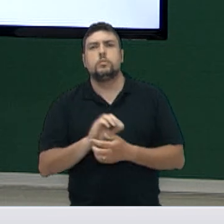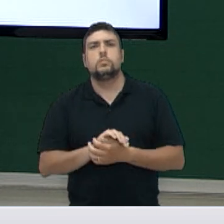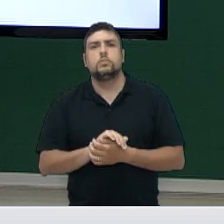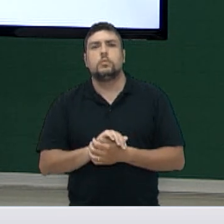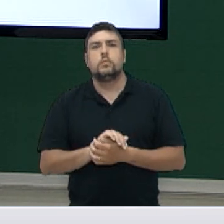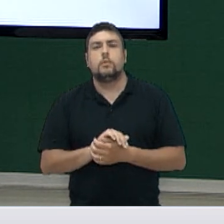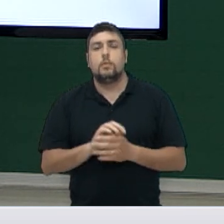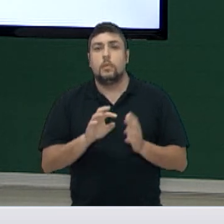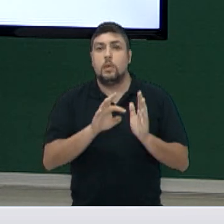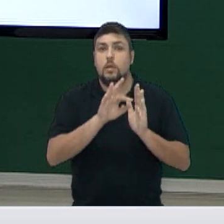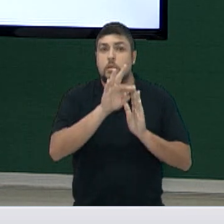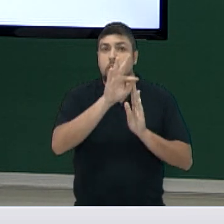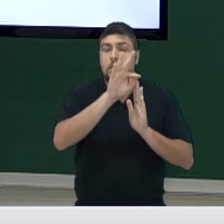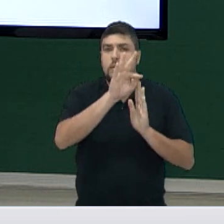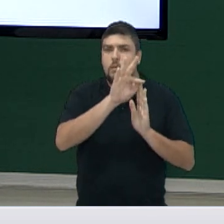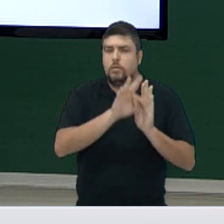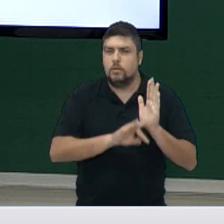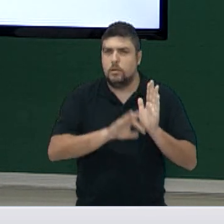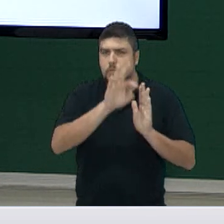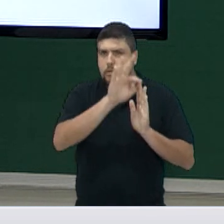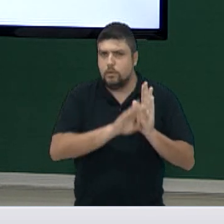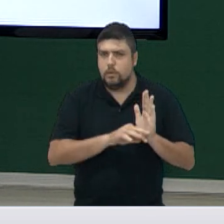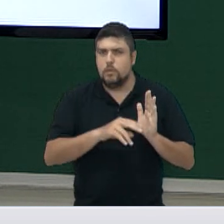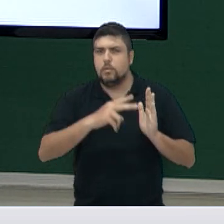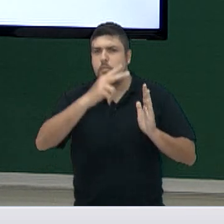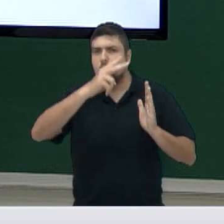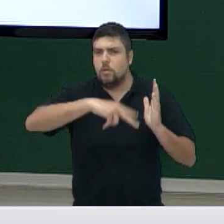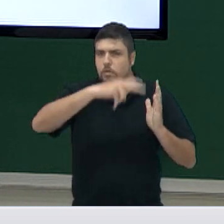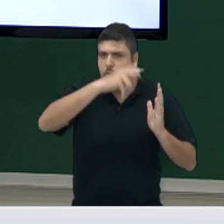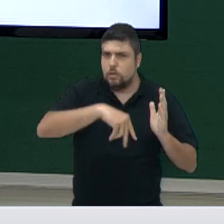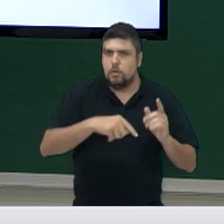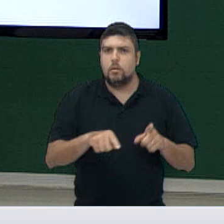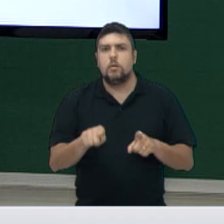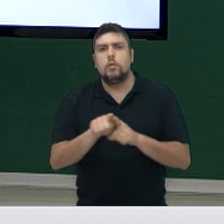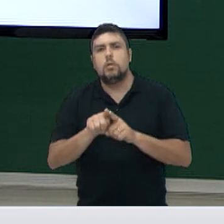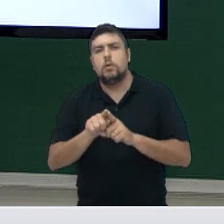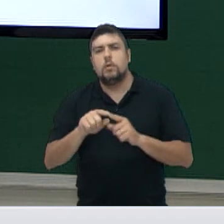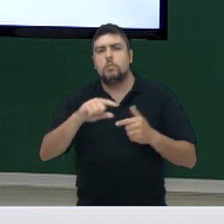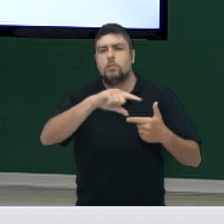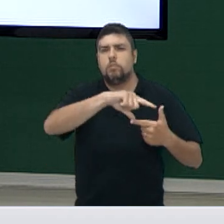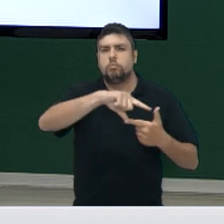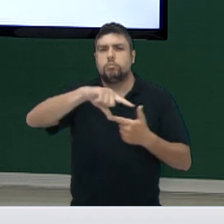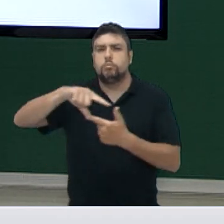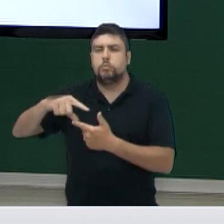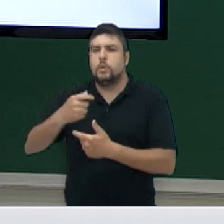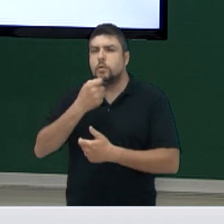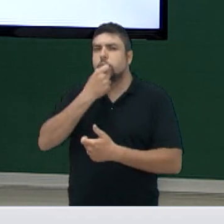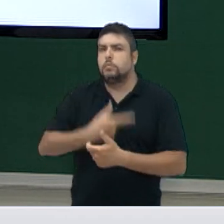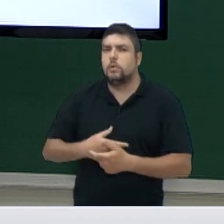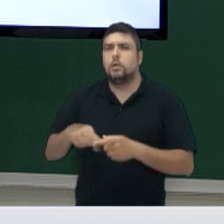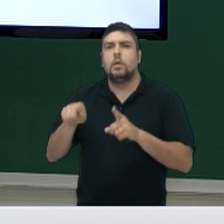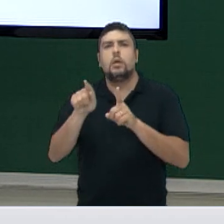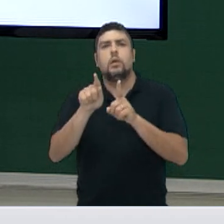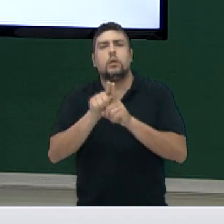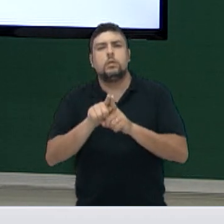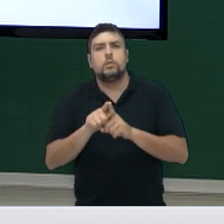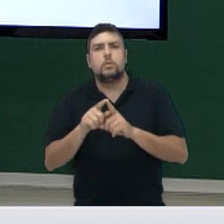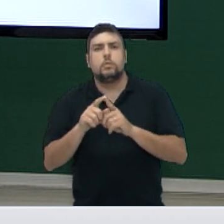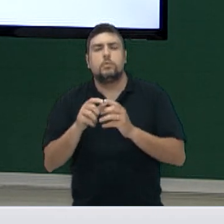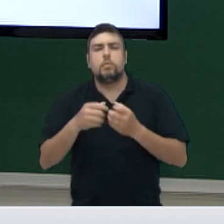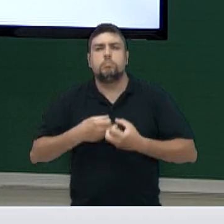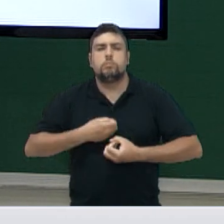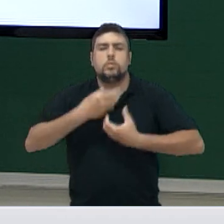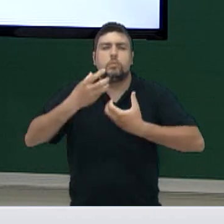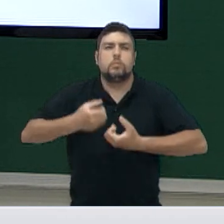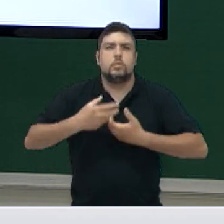ler textos, né? Vamos ler uma charge, uma notícia, vamos ler um poema sobre esse tema